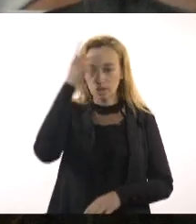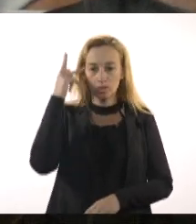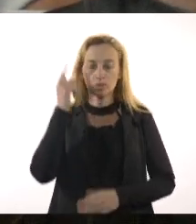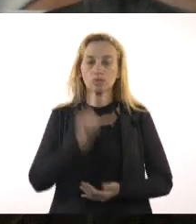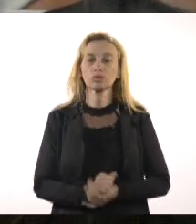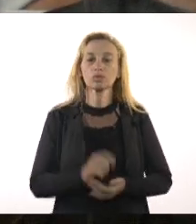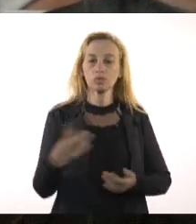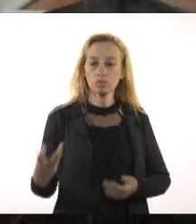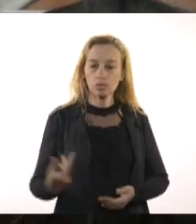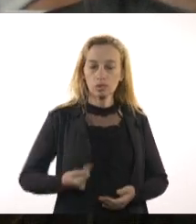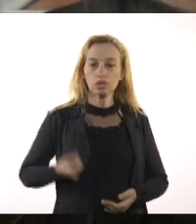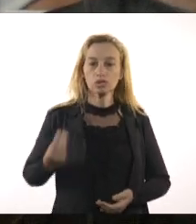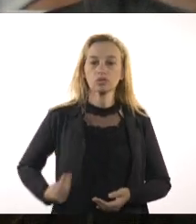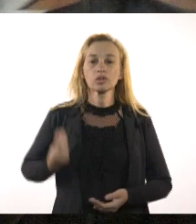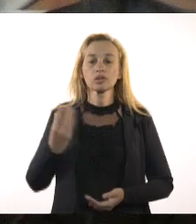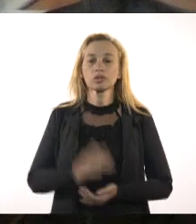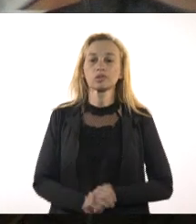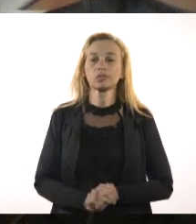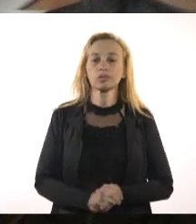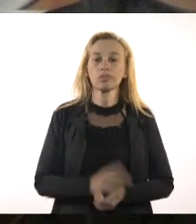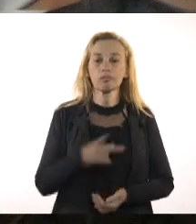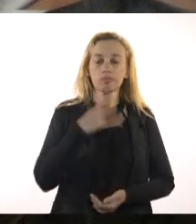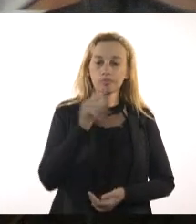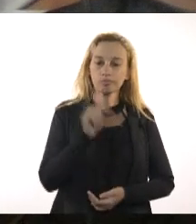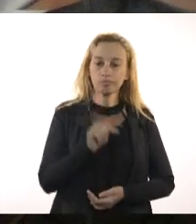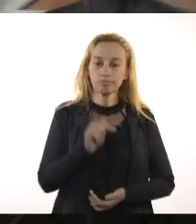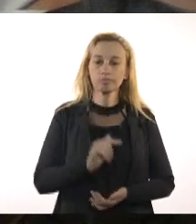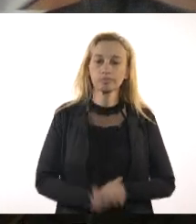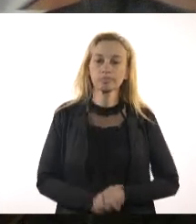vida. Eu vou colocar aqui